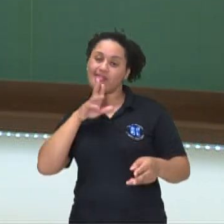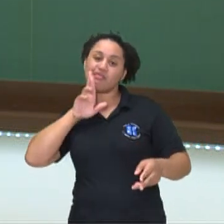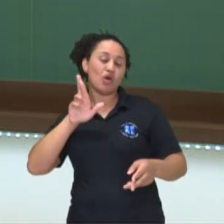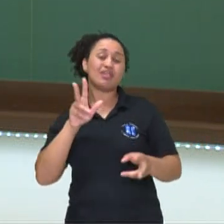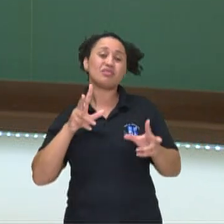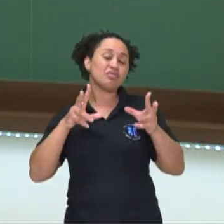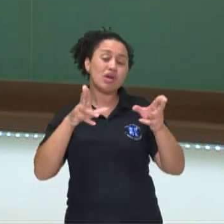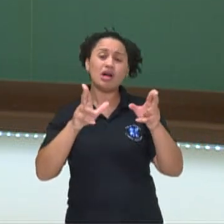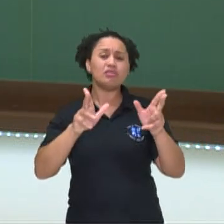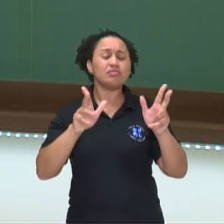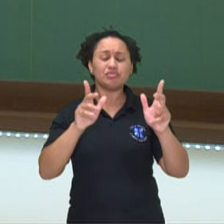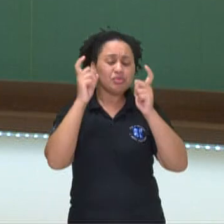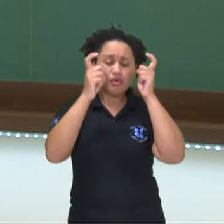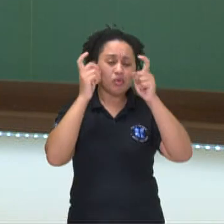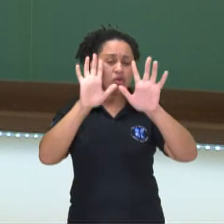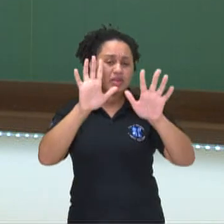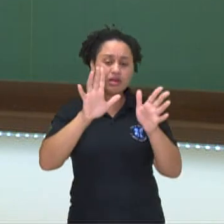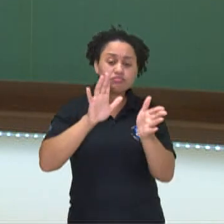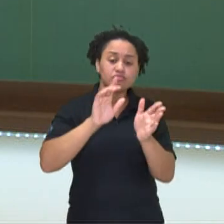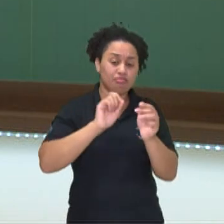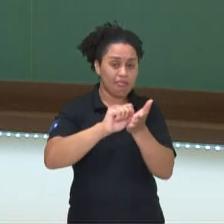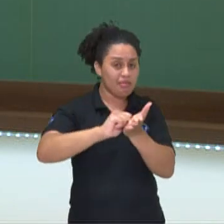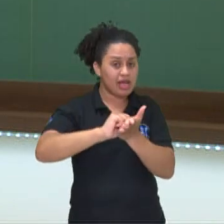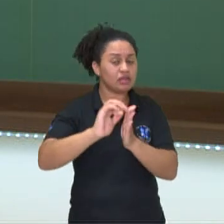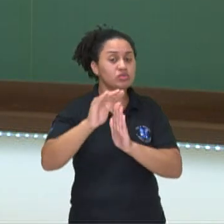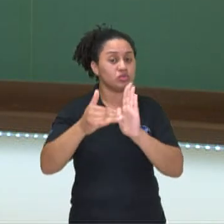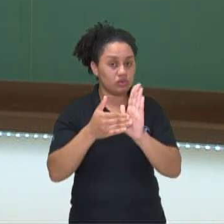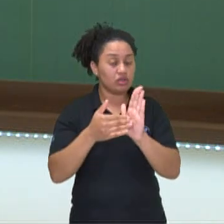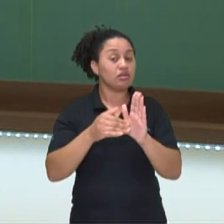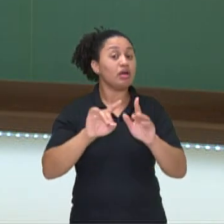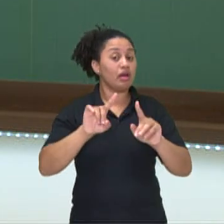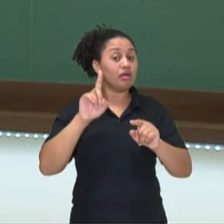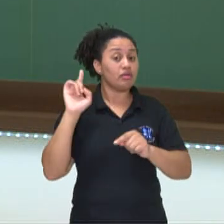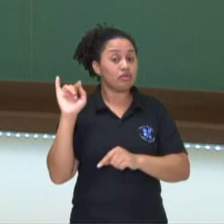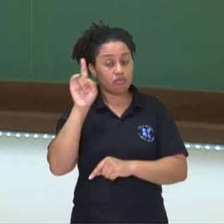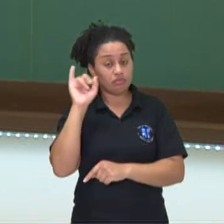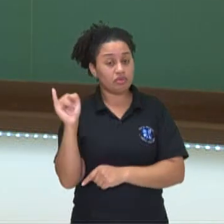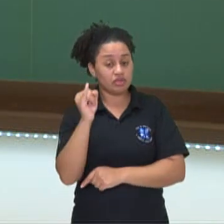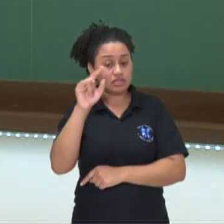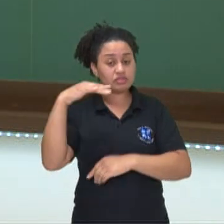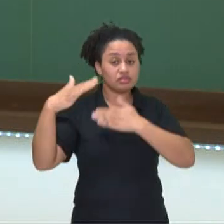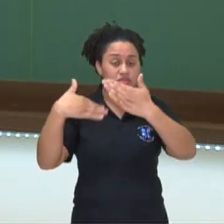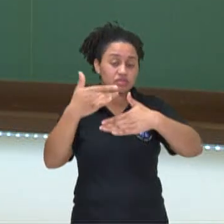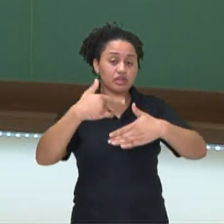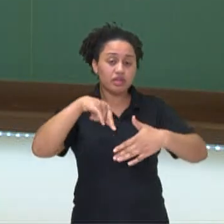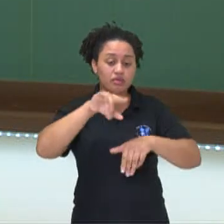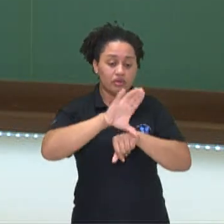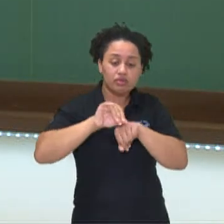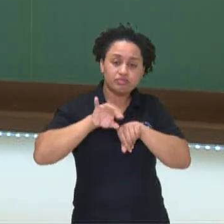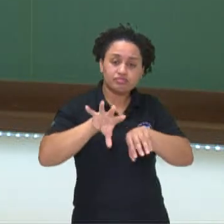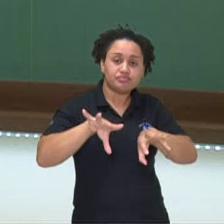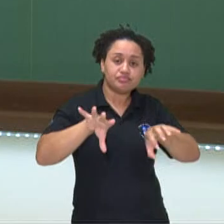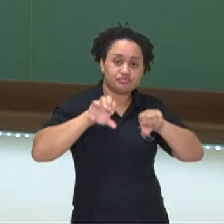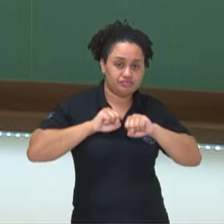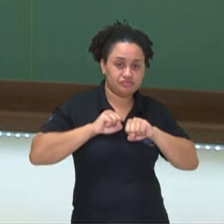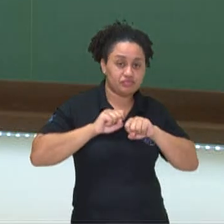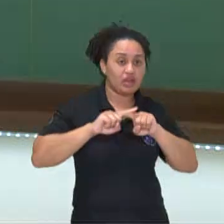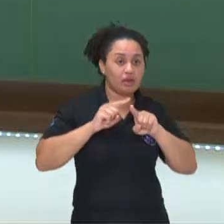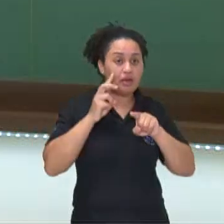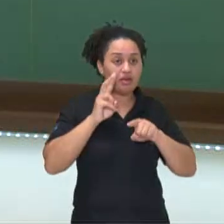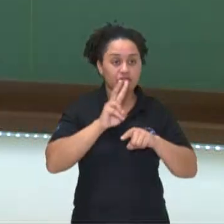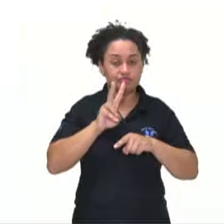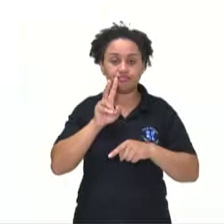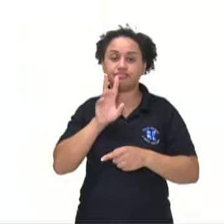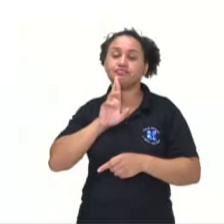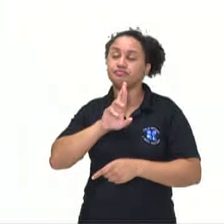não saia apagando tudo que você colocou aí. É importante esse processo para a apropriação do conhecimento. Agora olha aqui na tela a